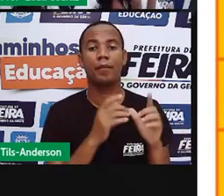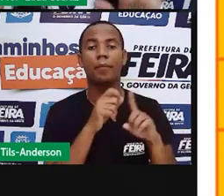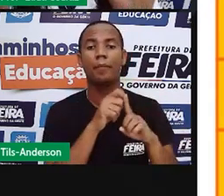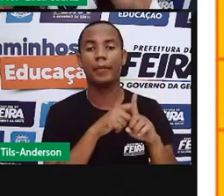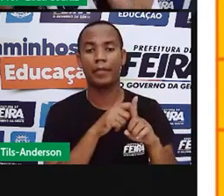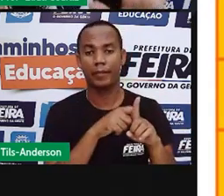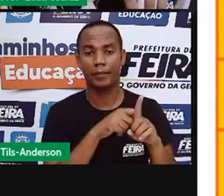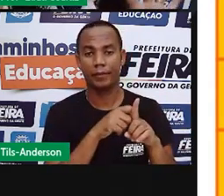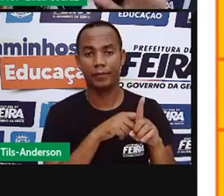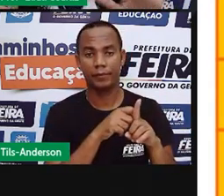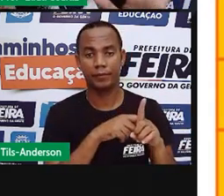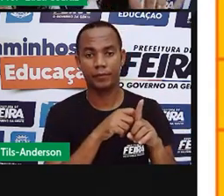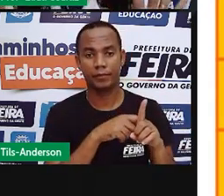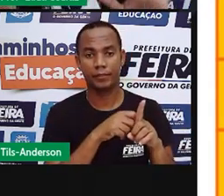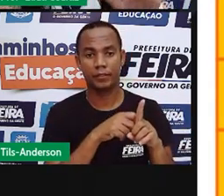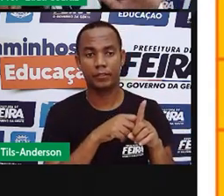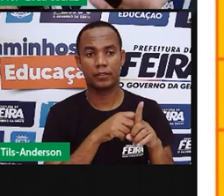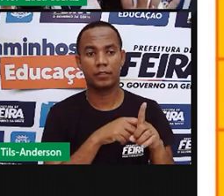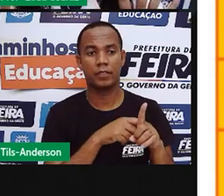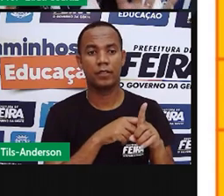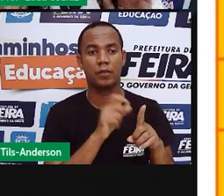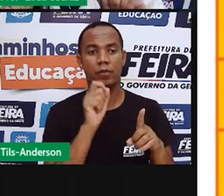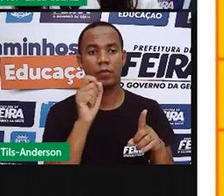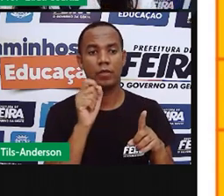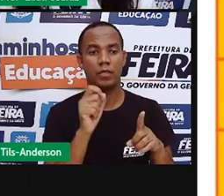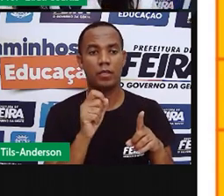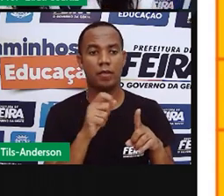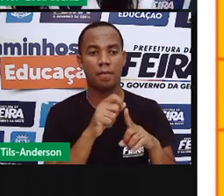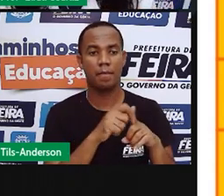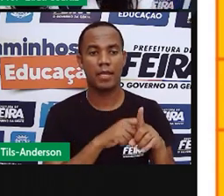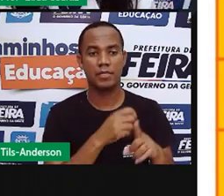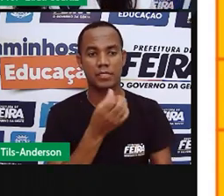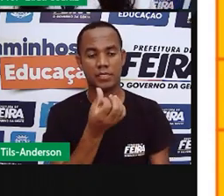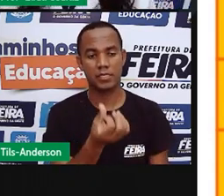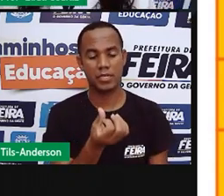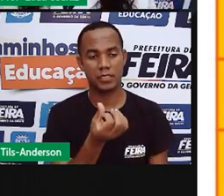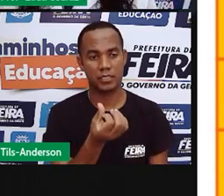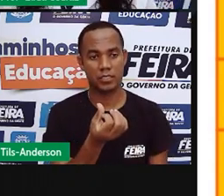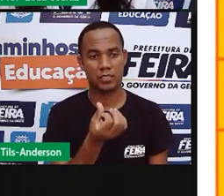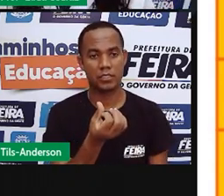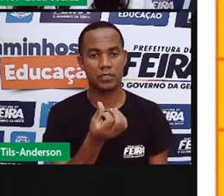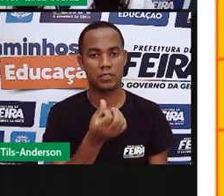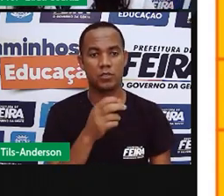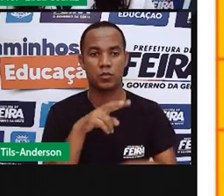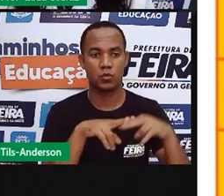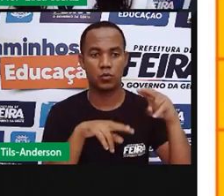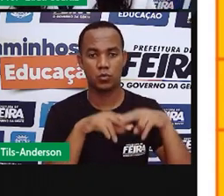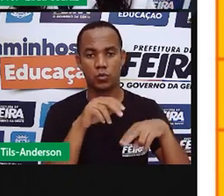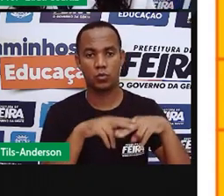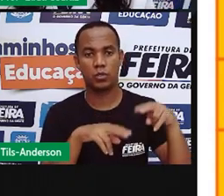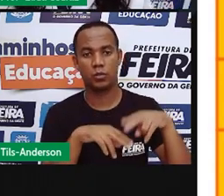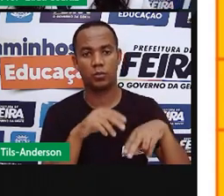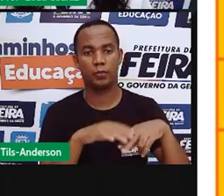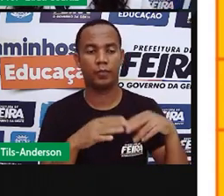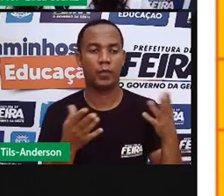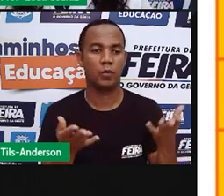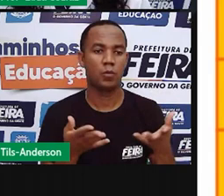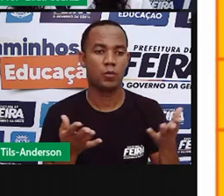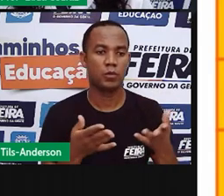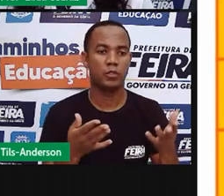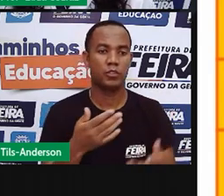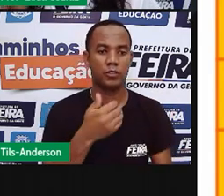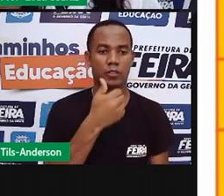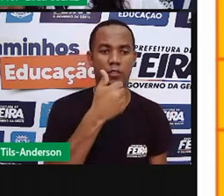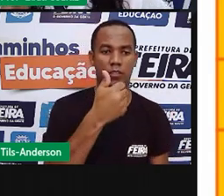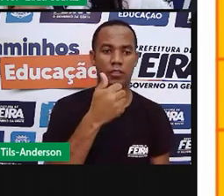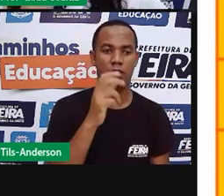mês é o sexto mês do ano, mês de junho. A nossa data é